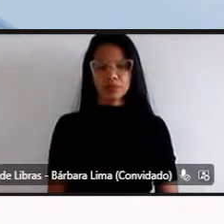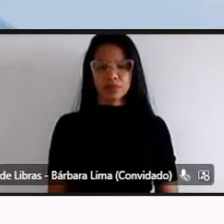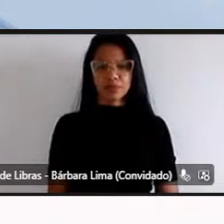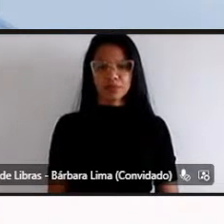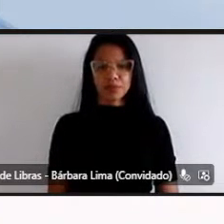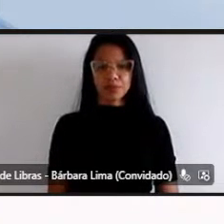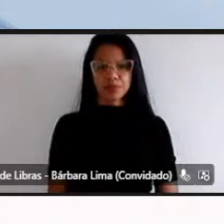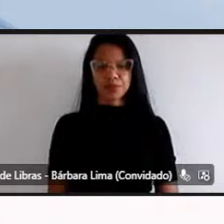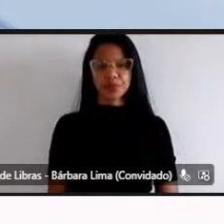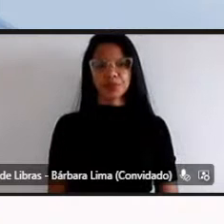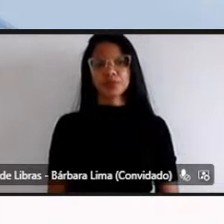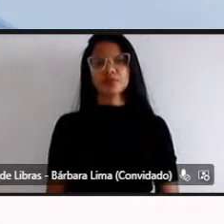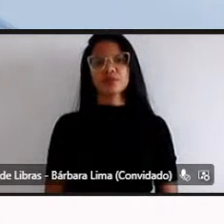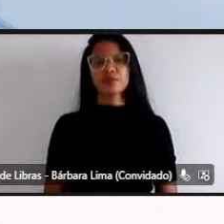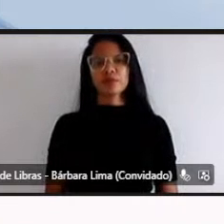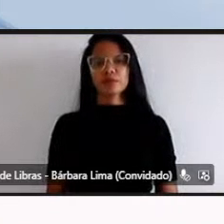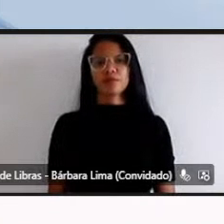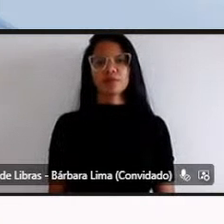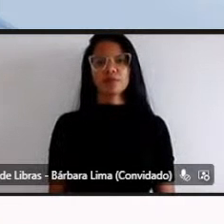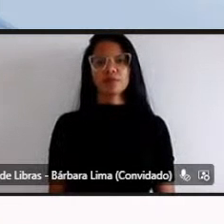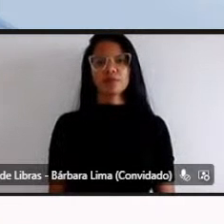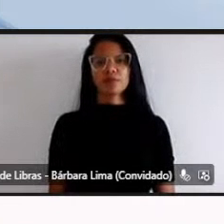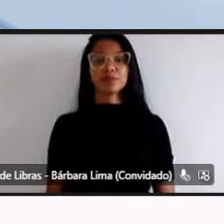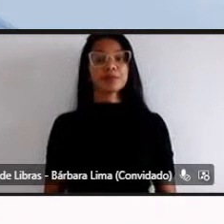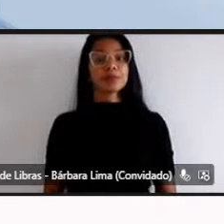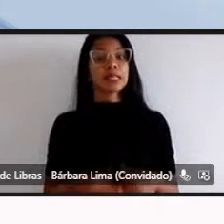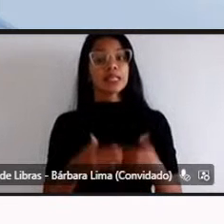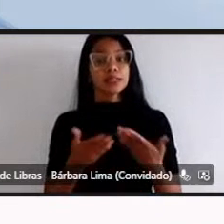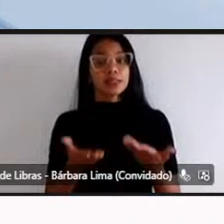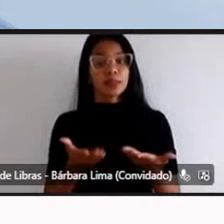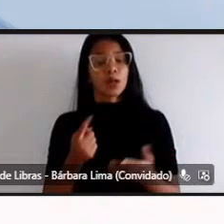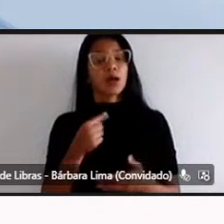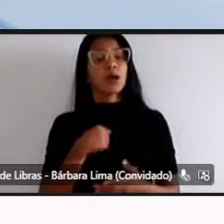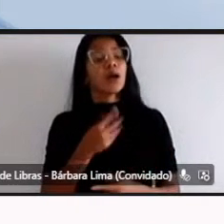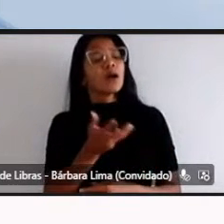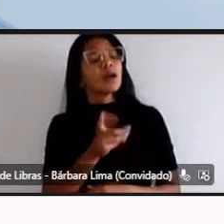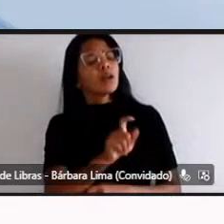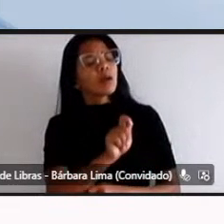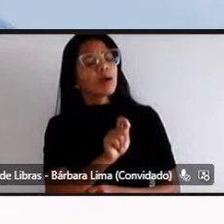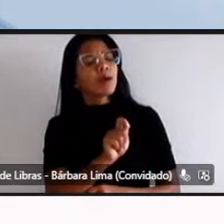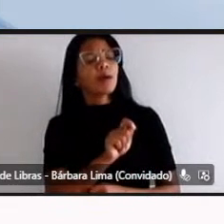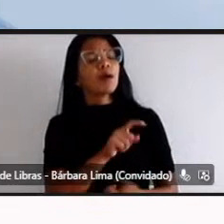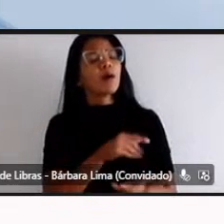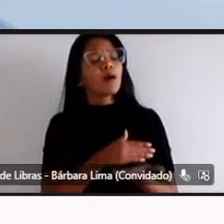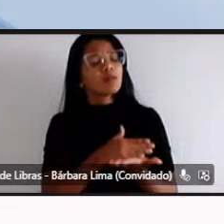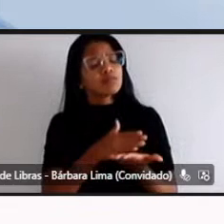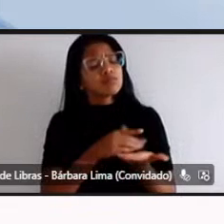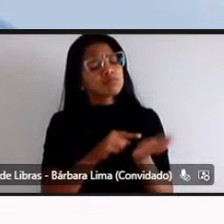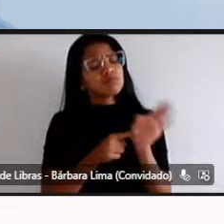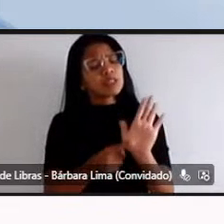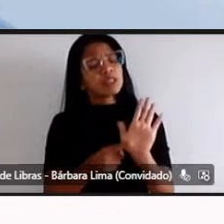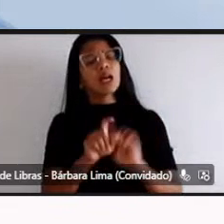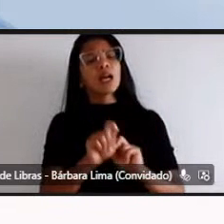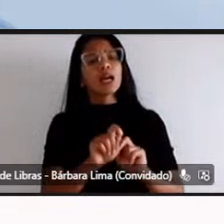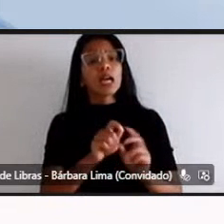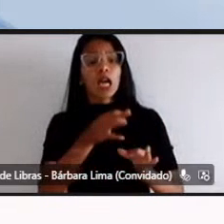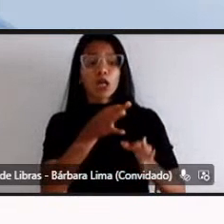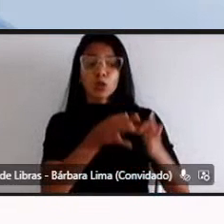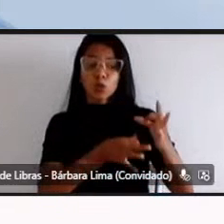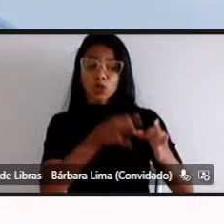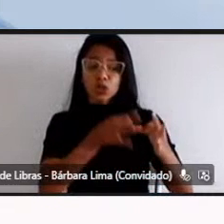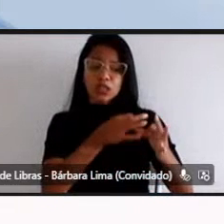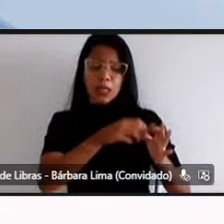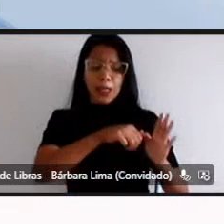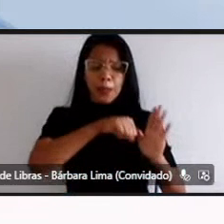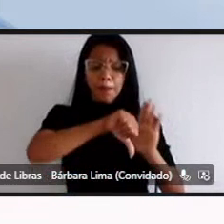with a restorative model. Então, eu queria oferecer, para iniciar, um contraste entre a justiça criminal, como eu vejo essa